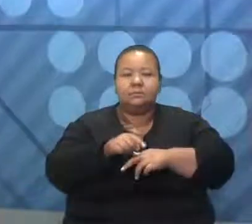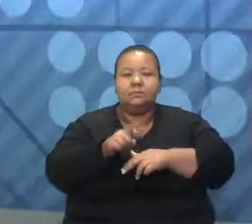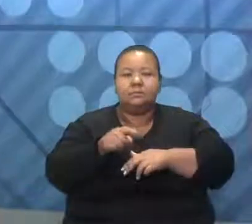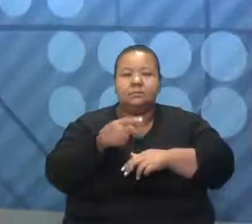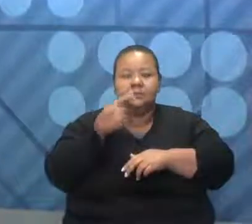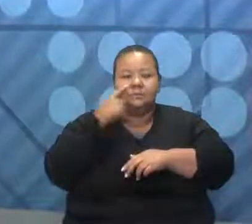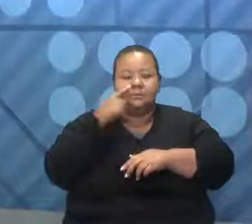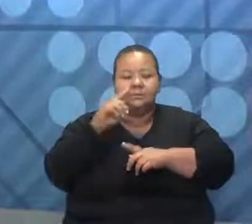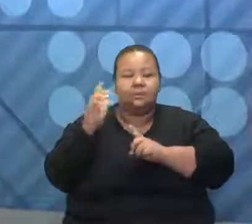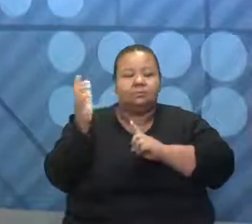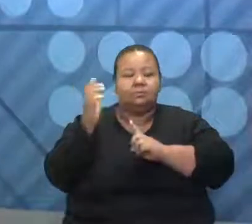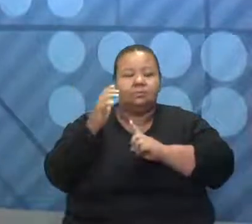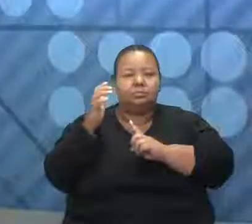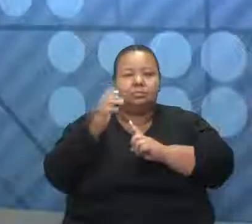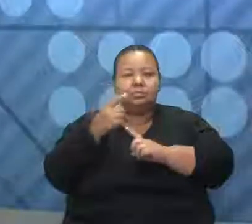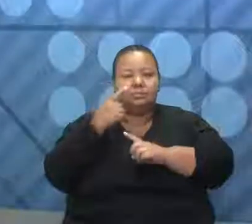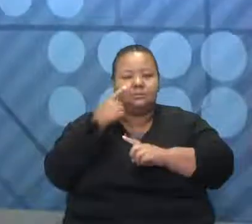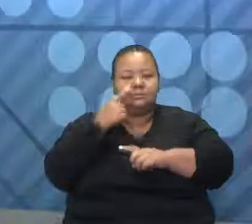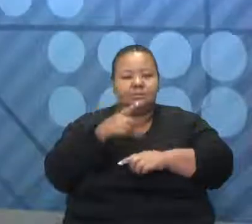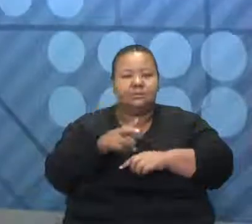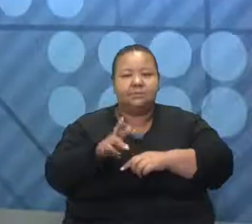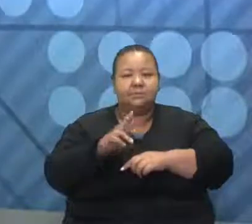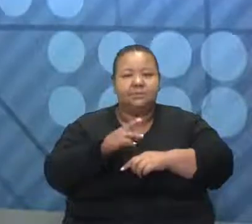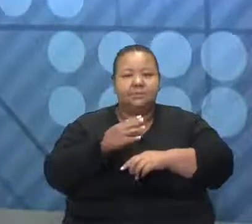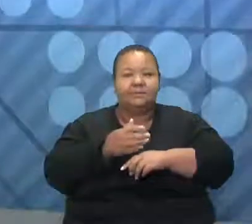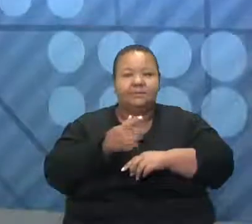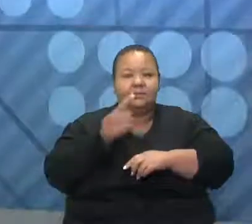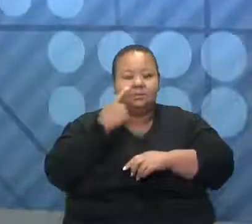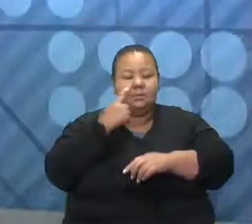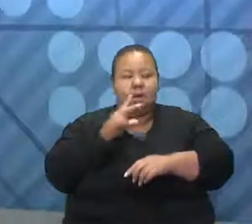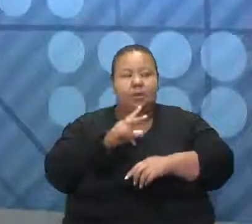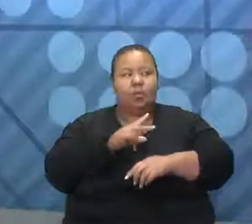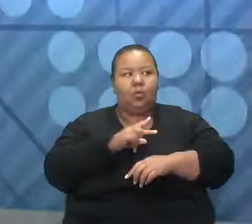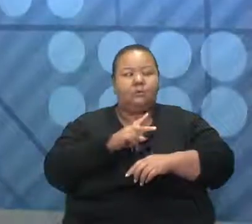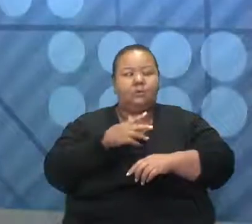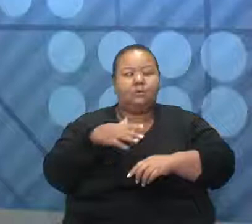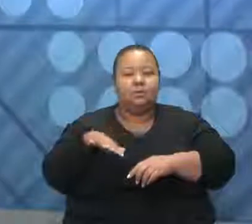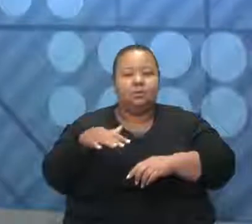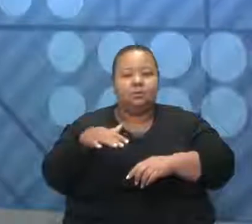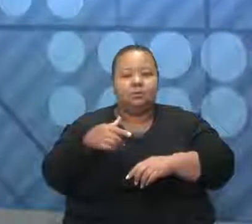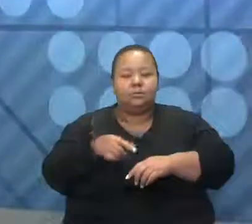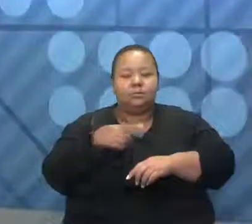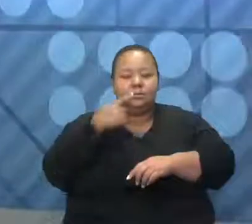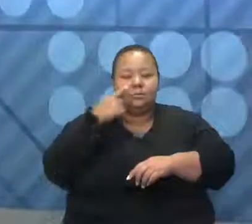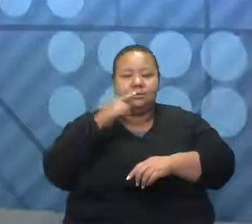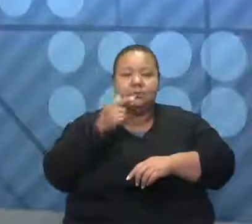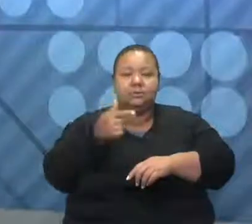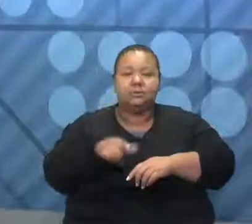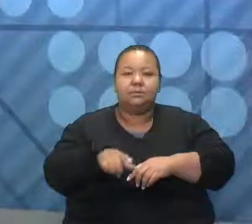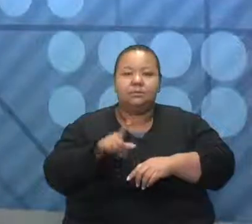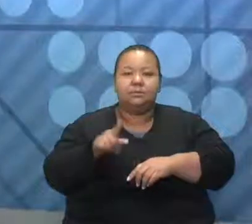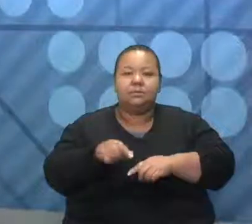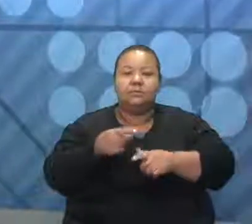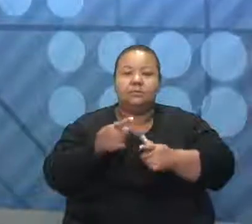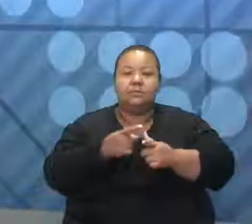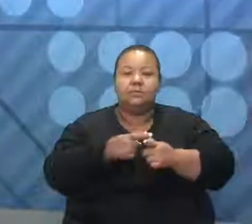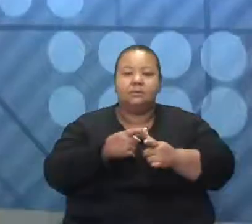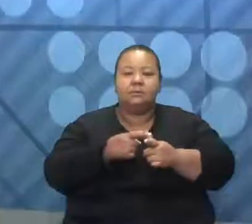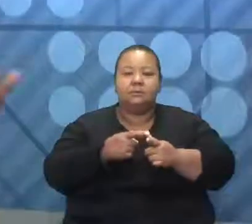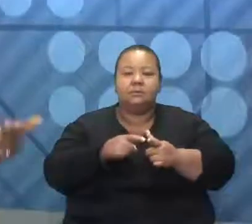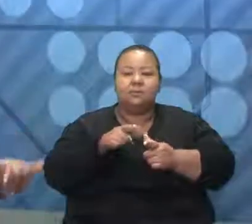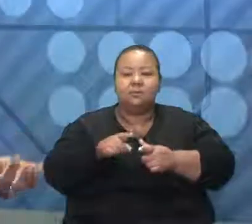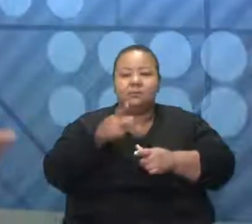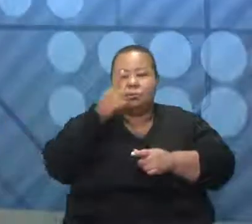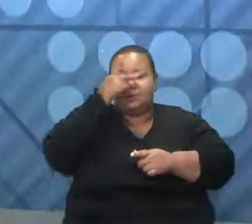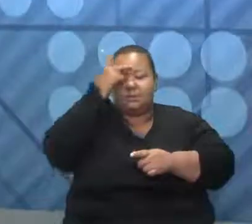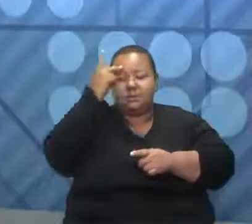dá um impacto na hora que você vê o resultado ali, porque você fala assim, nossa, porque através dele você consegue ver o nível de endividamento das pessoas